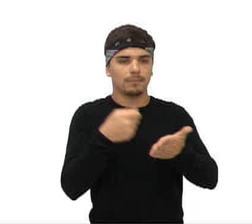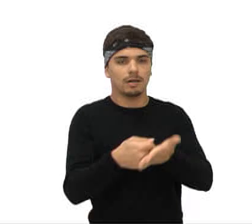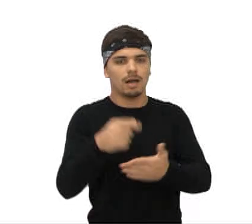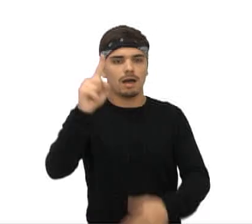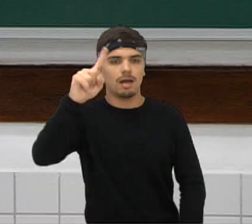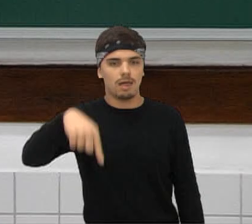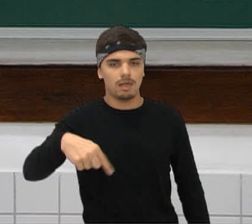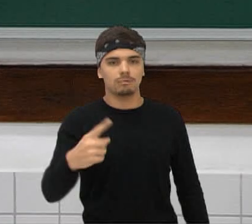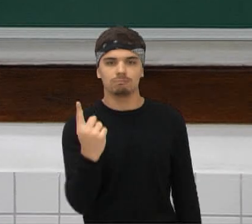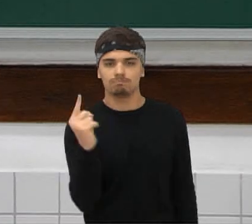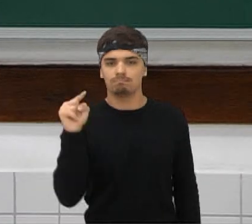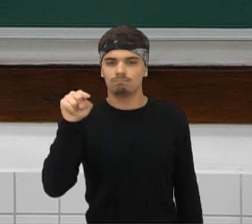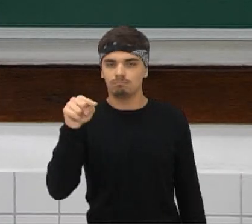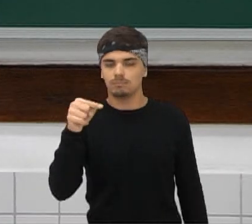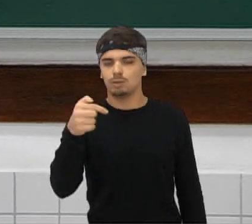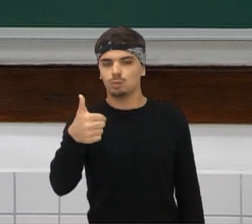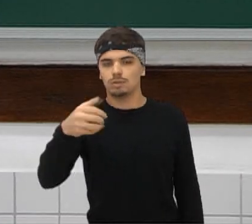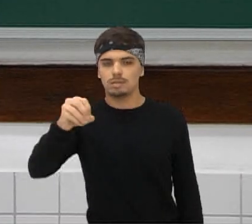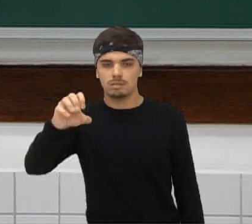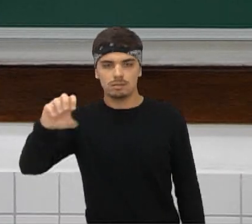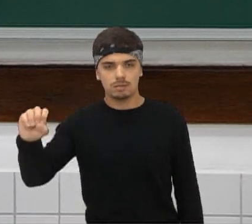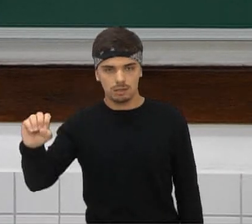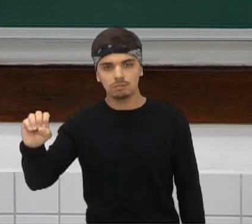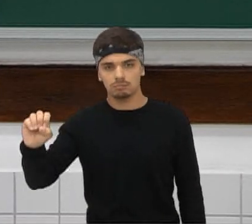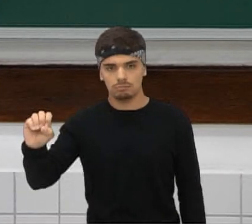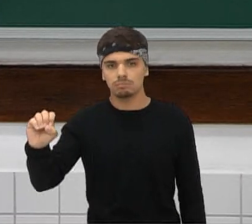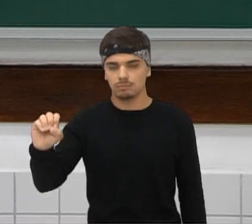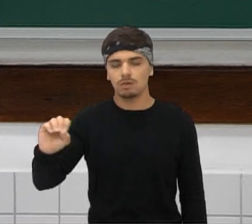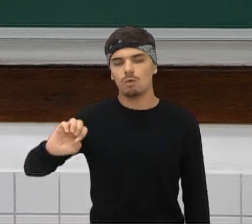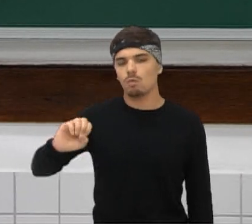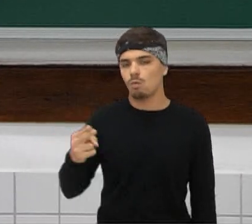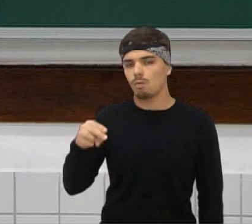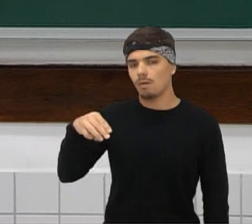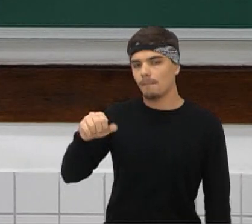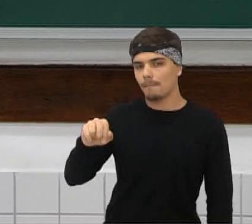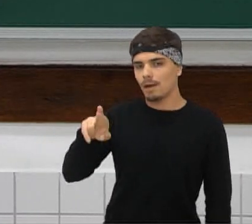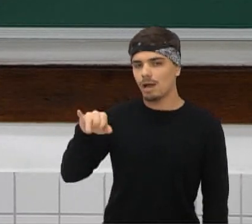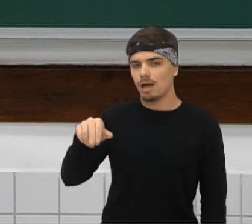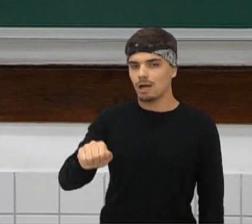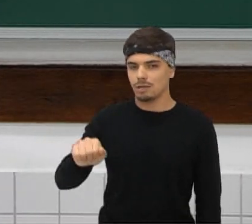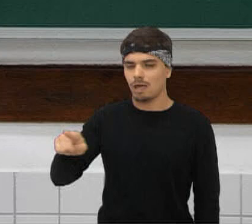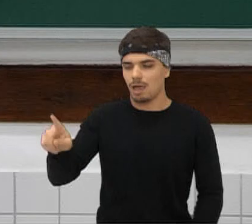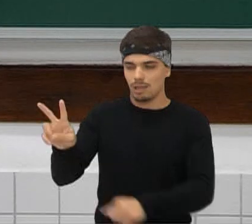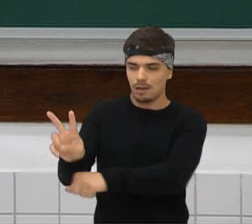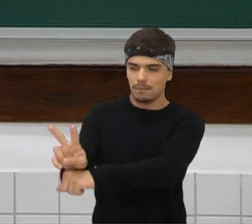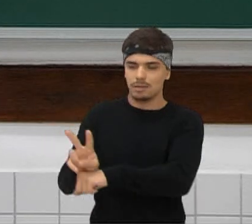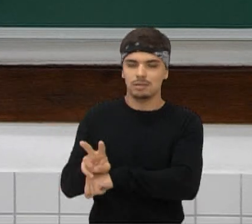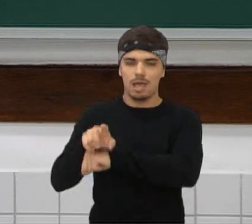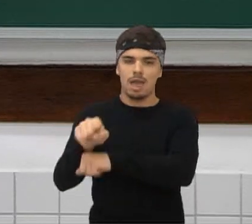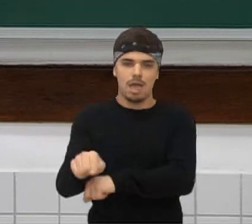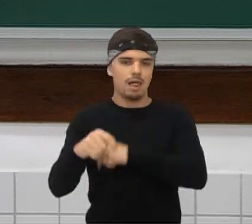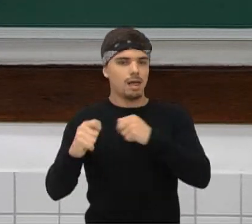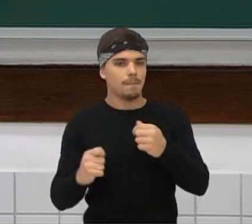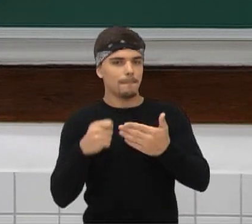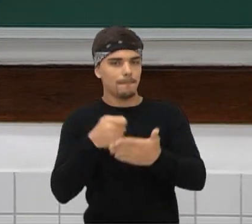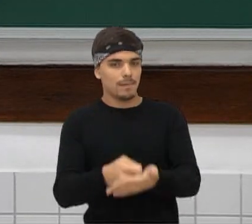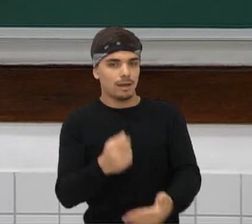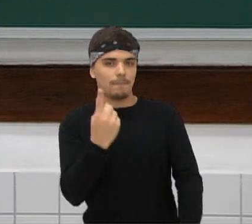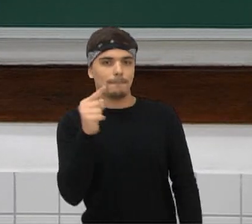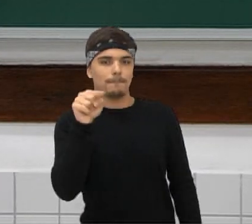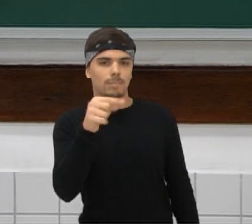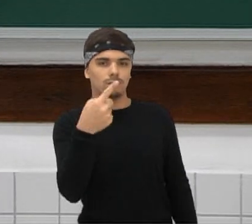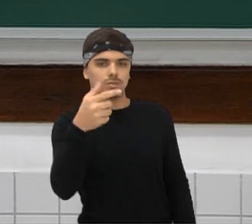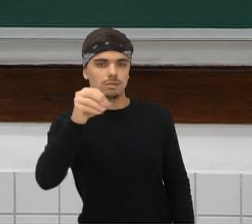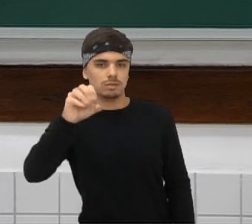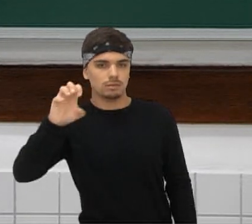vai ser 1.100. Ou seja, a Maria, né, ela que foi que emprestou o dinheiro, então a Maria vai ter que pagar 1.100.